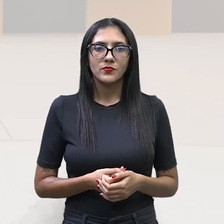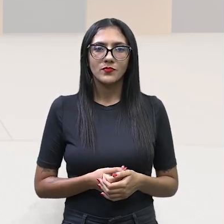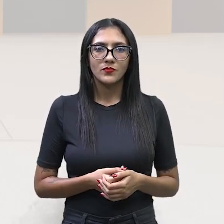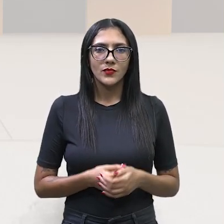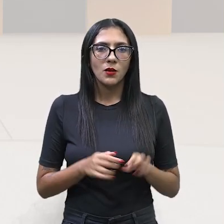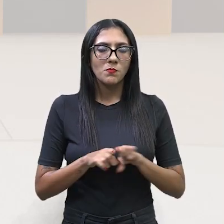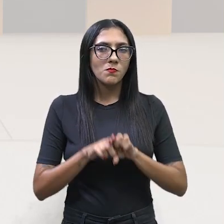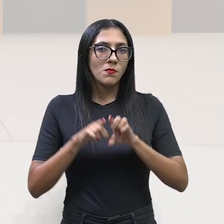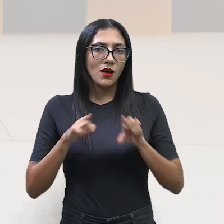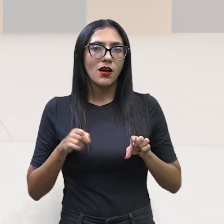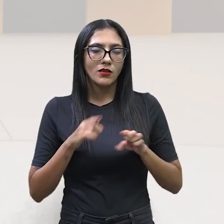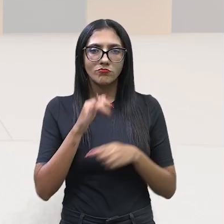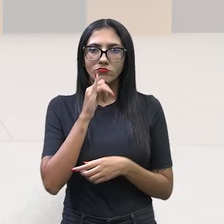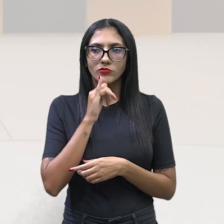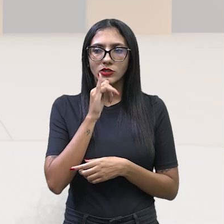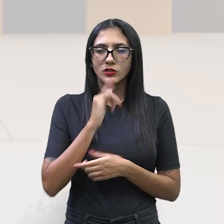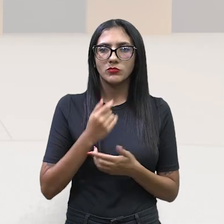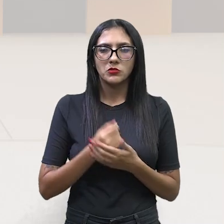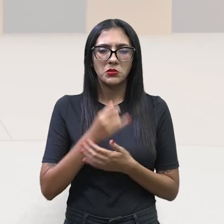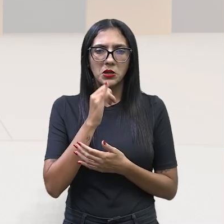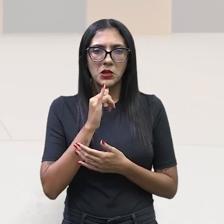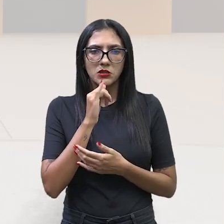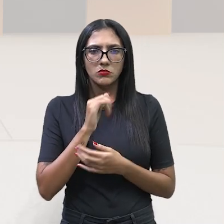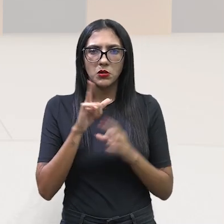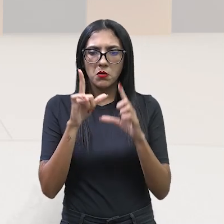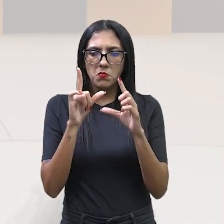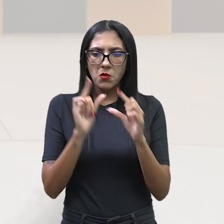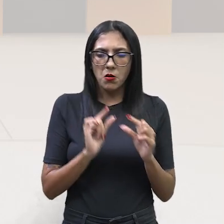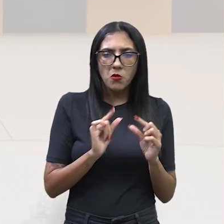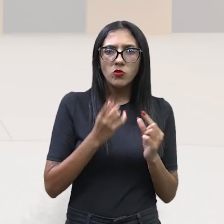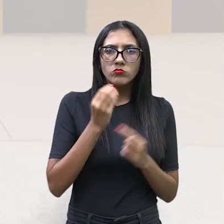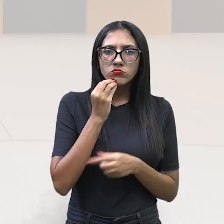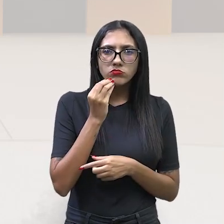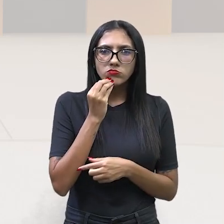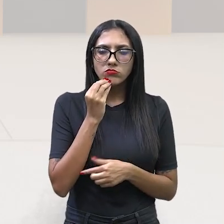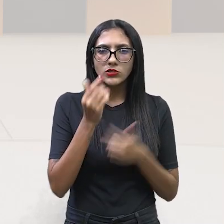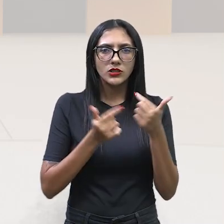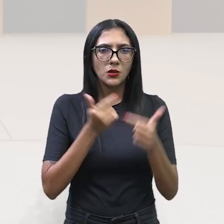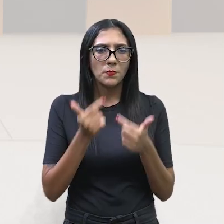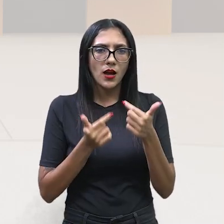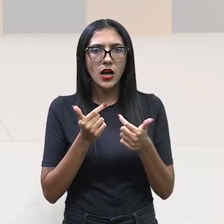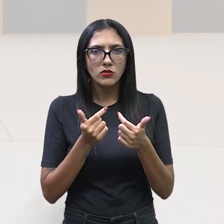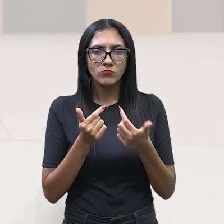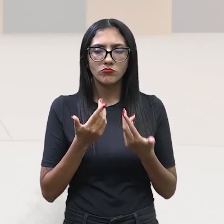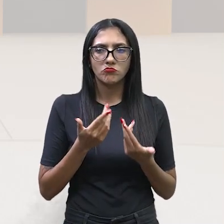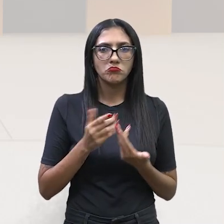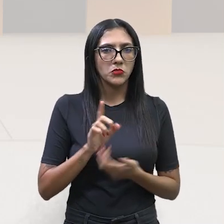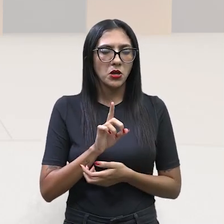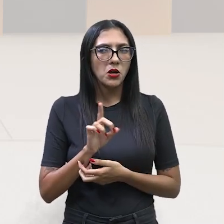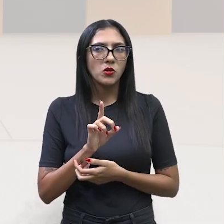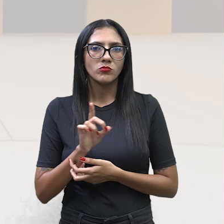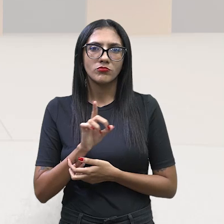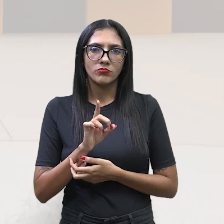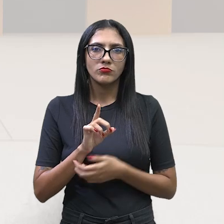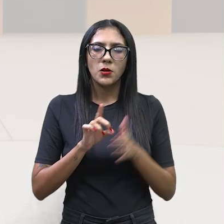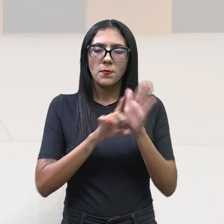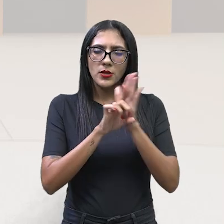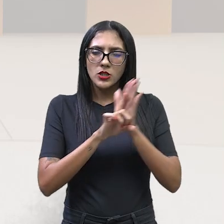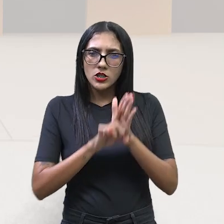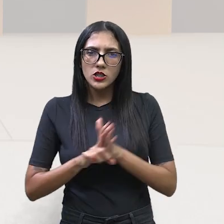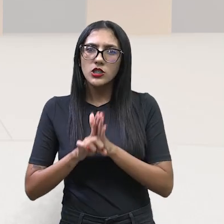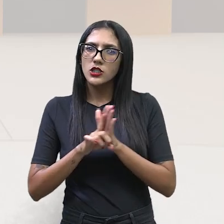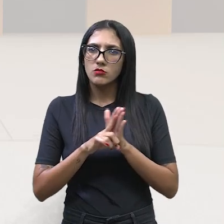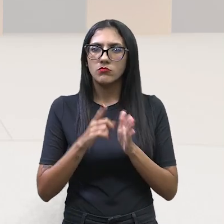vai reduzir a quantidade de emprego. Pelo menos estudos dizem isso. Mas para que você possa